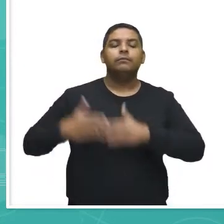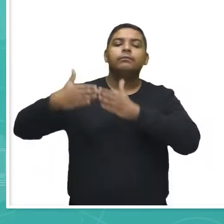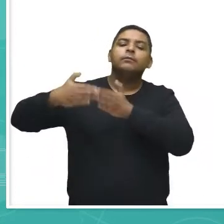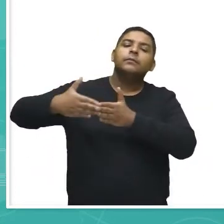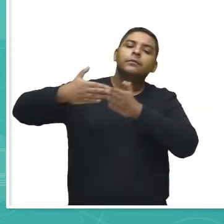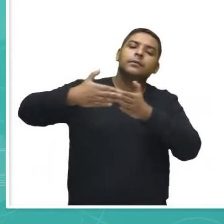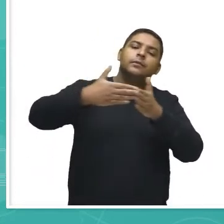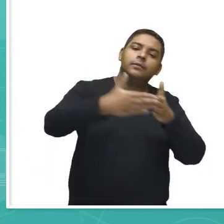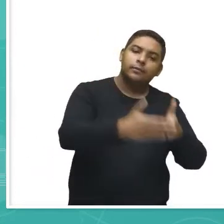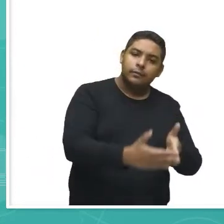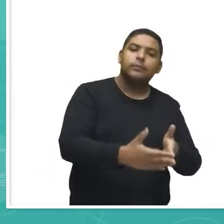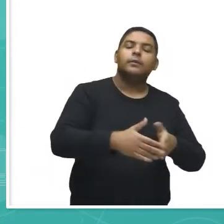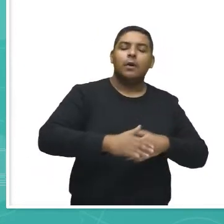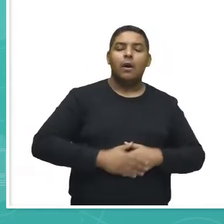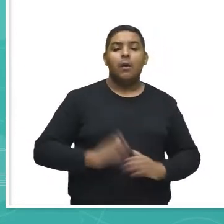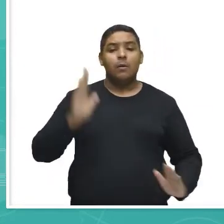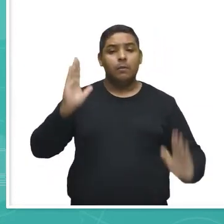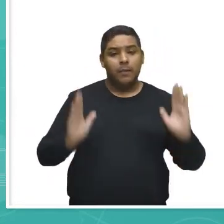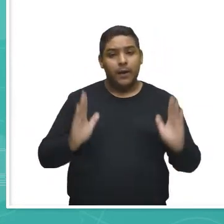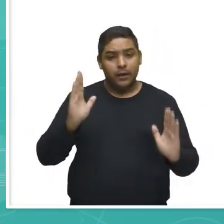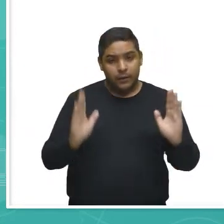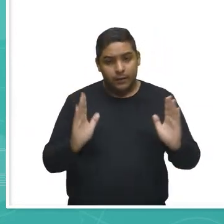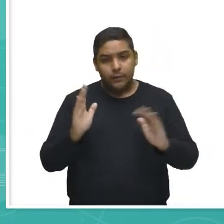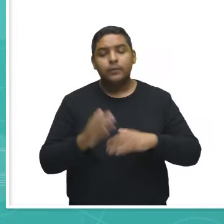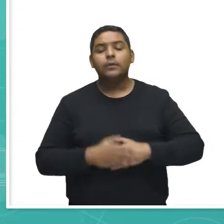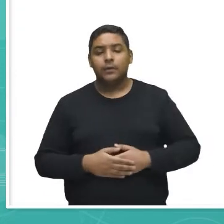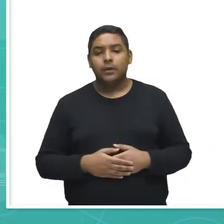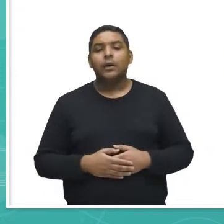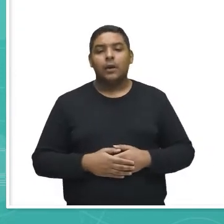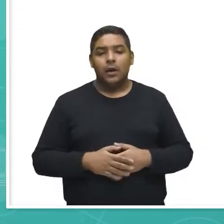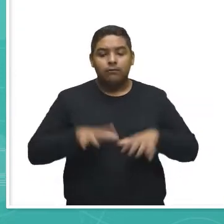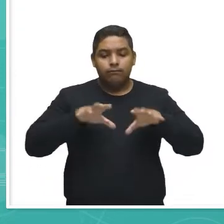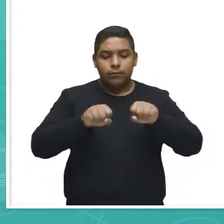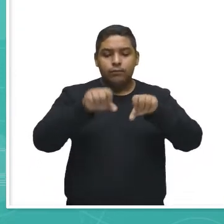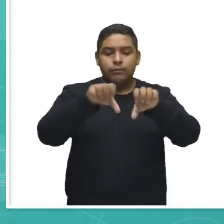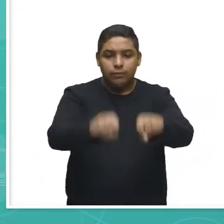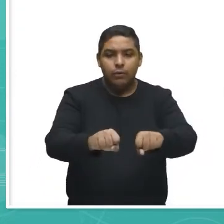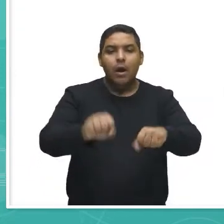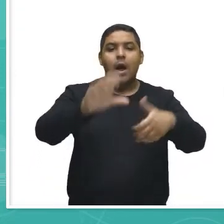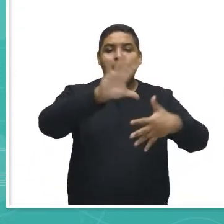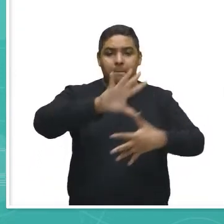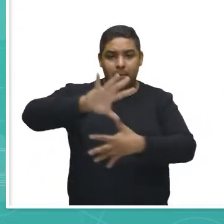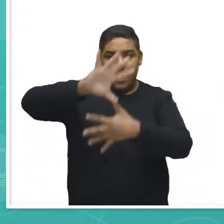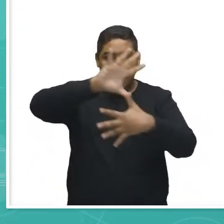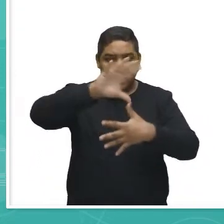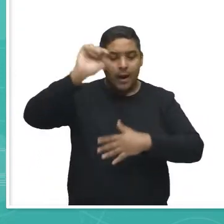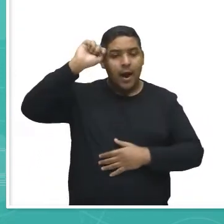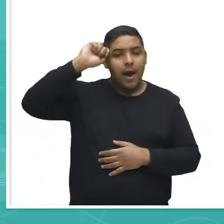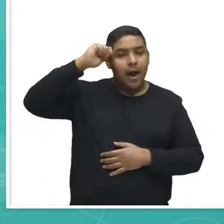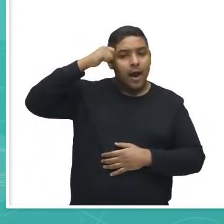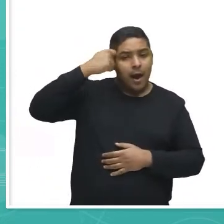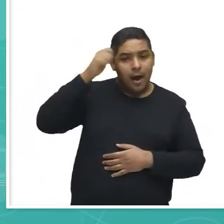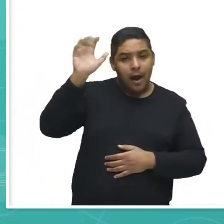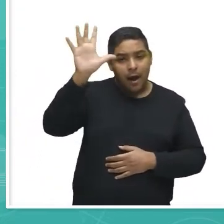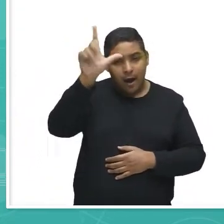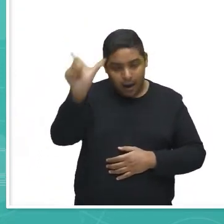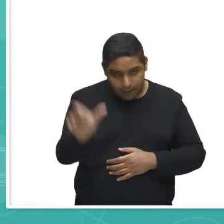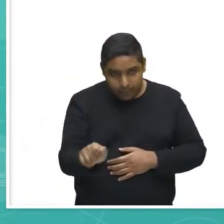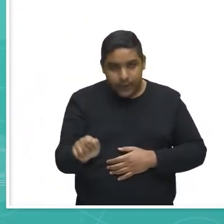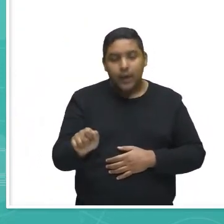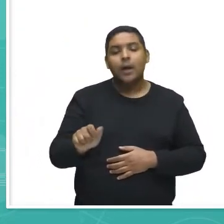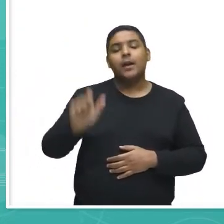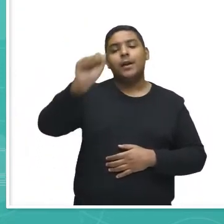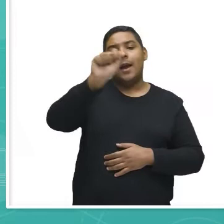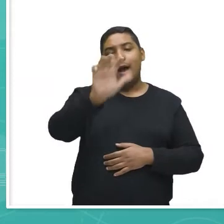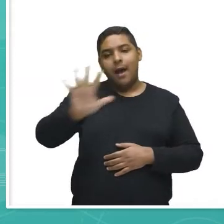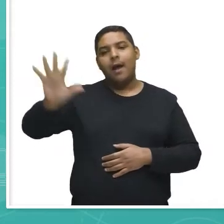da colonização do continente americano, africano e também asiático, tá? Então, a gente